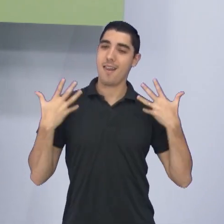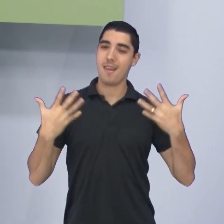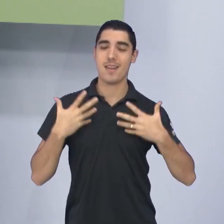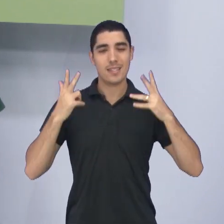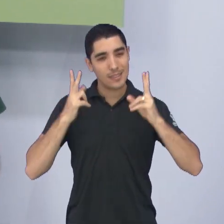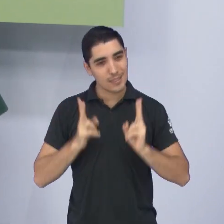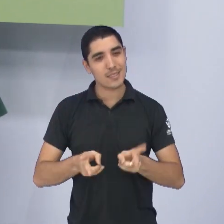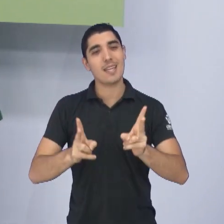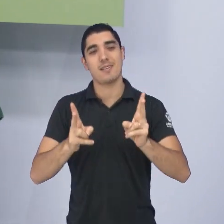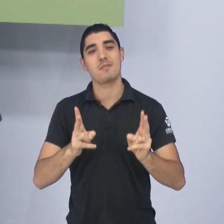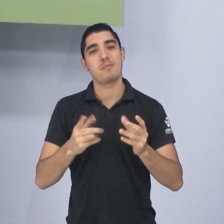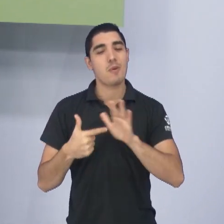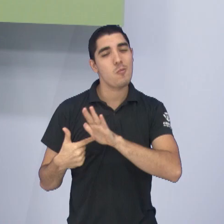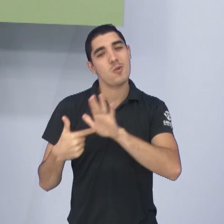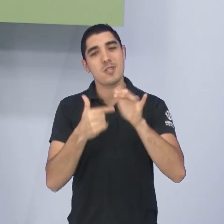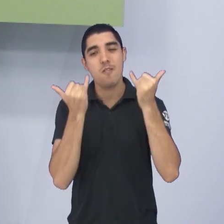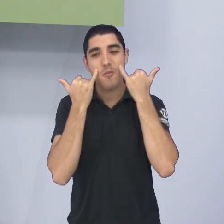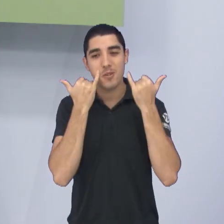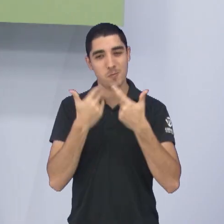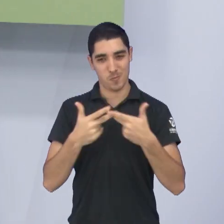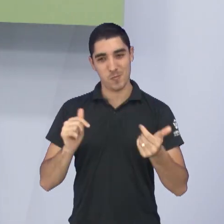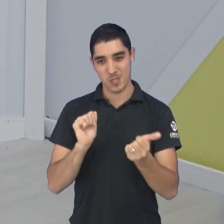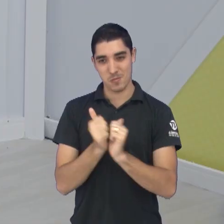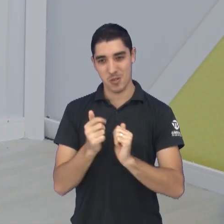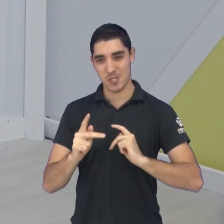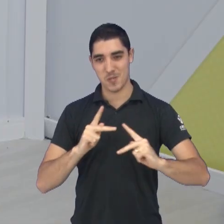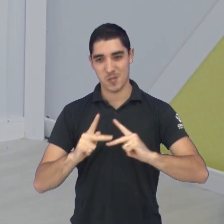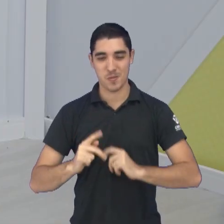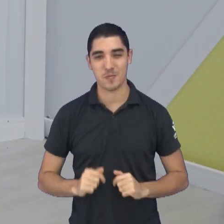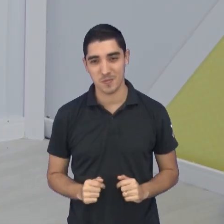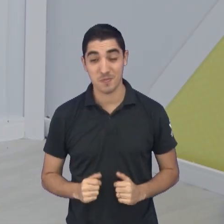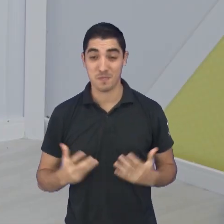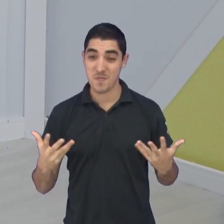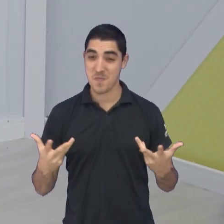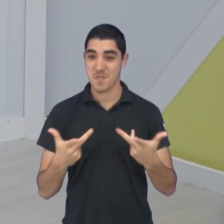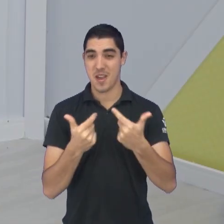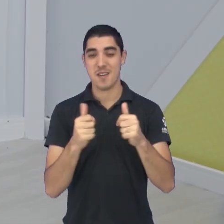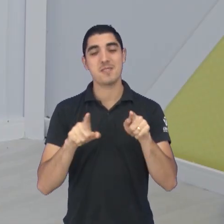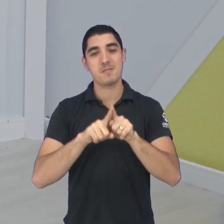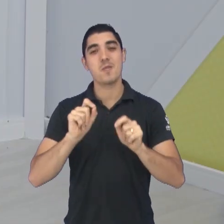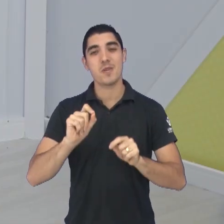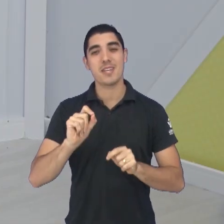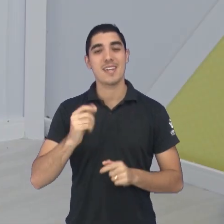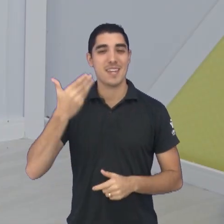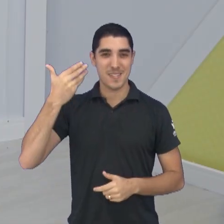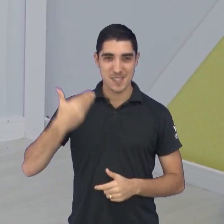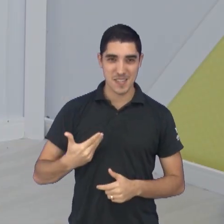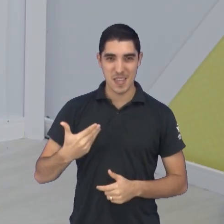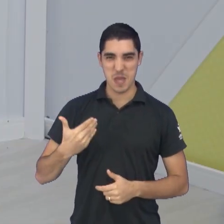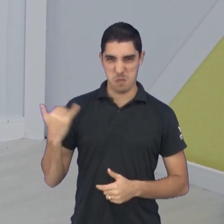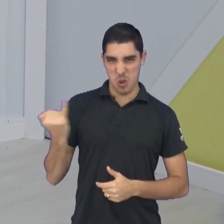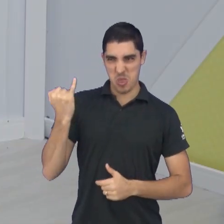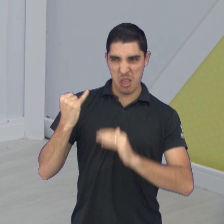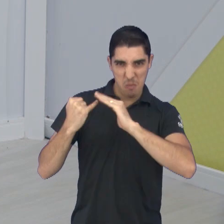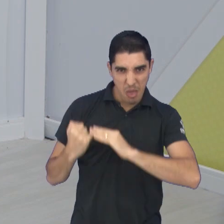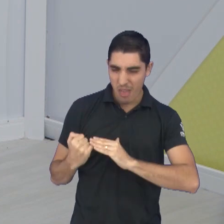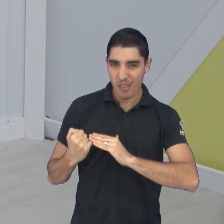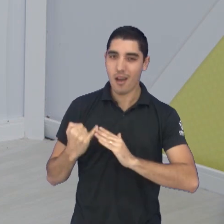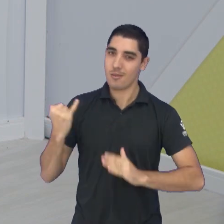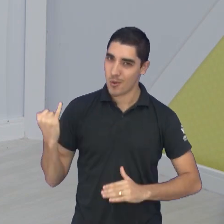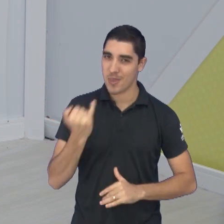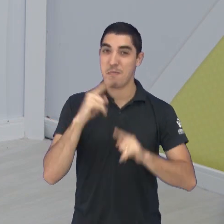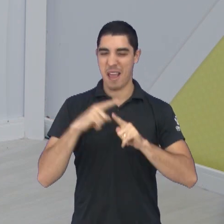trazer mais informações do esporte de São José dos Campos. Maravilha. Aqui com a gente também, não menos importante, não